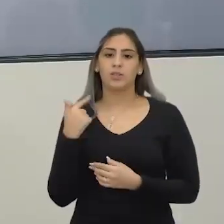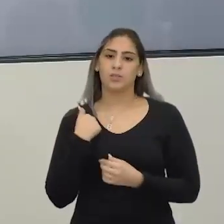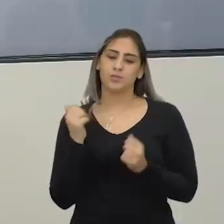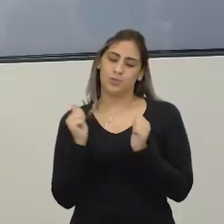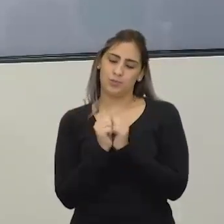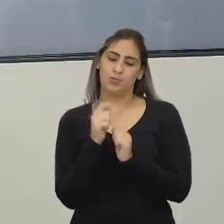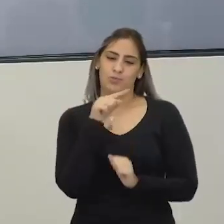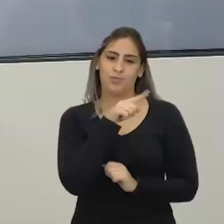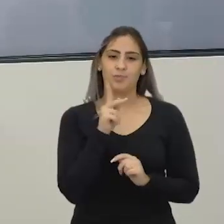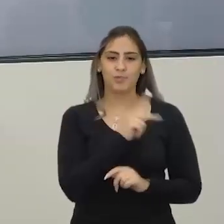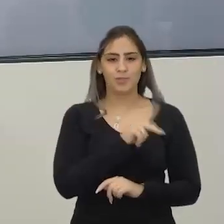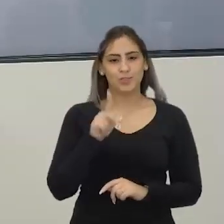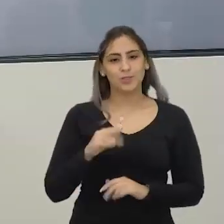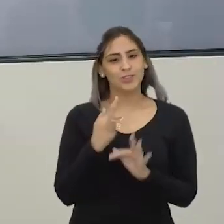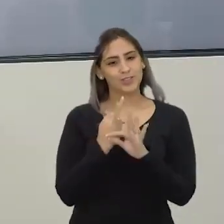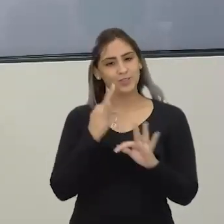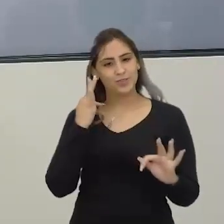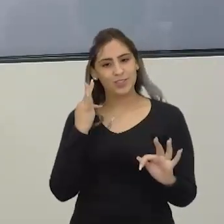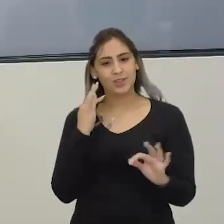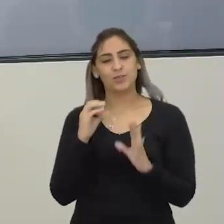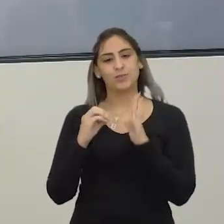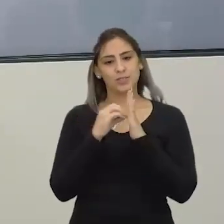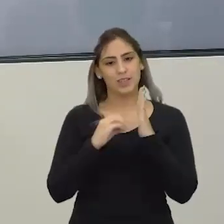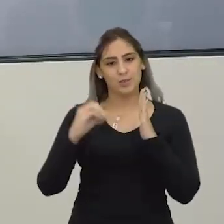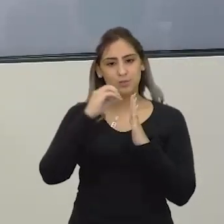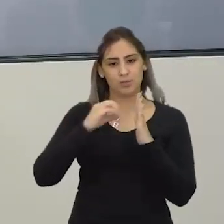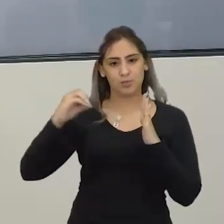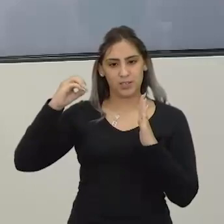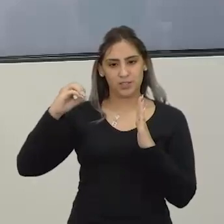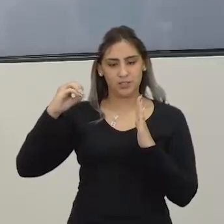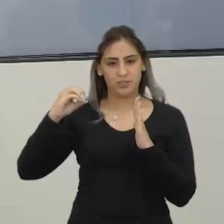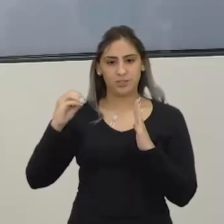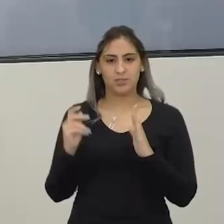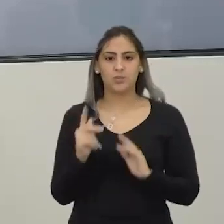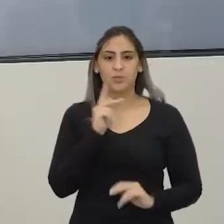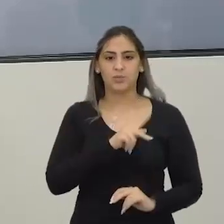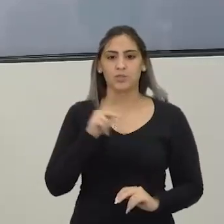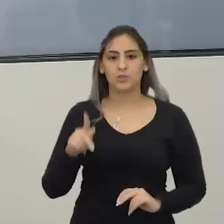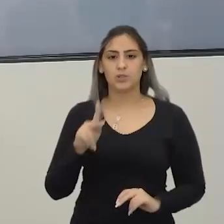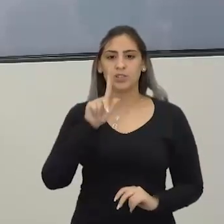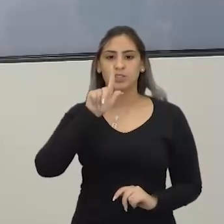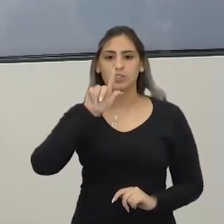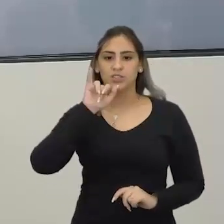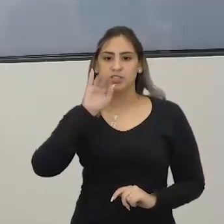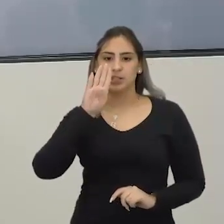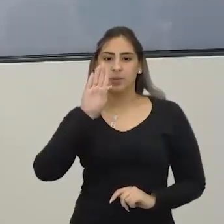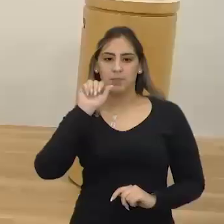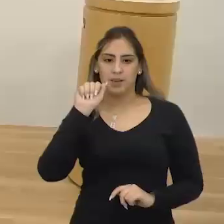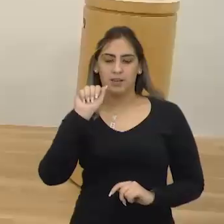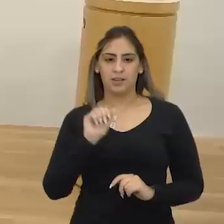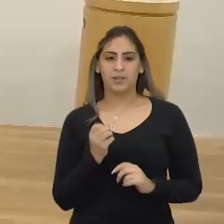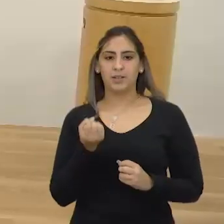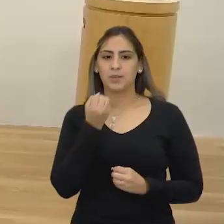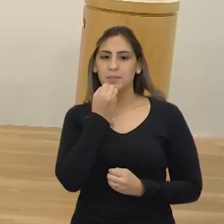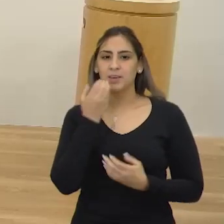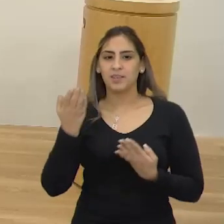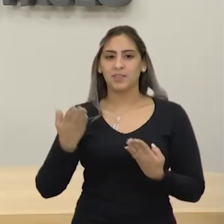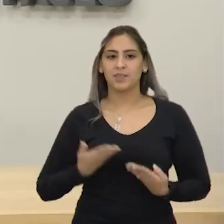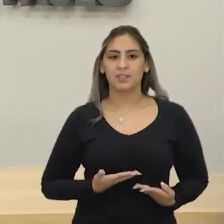um professor de física aqui do Centro de Mídias. A gente está aí com o professor Giba. Seja bem-vindo, Giba.